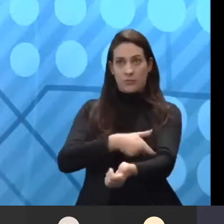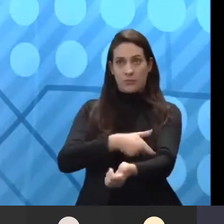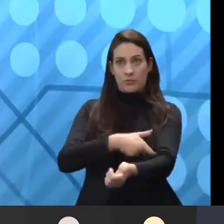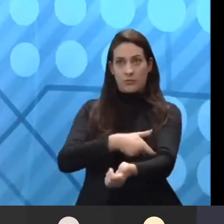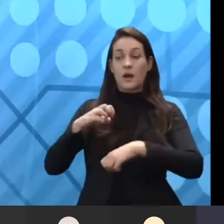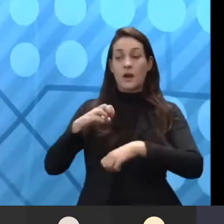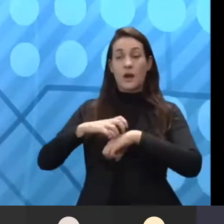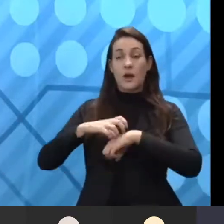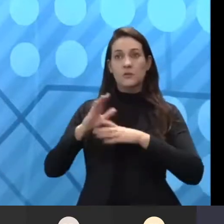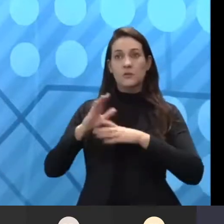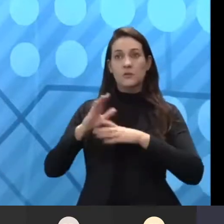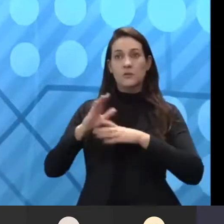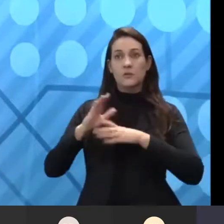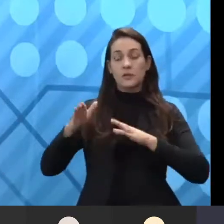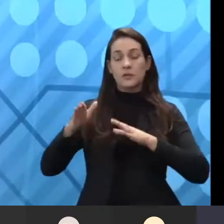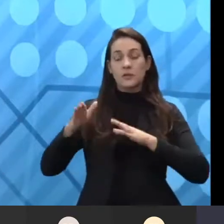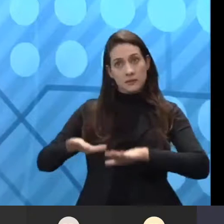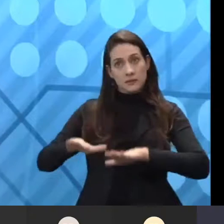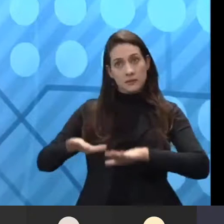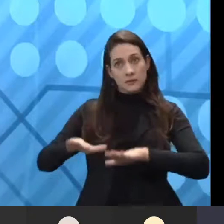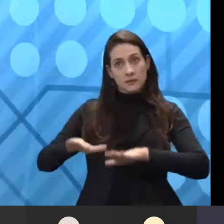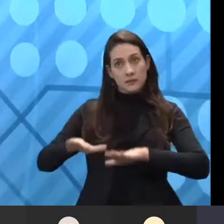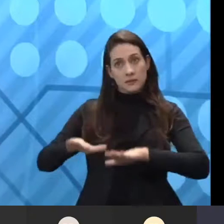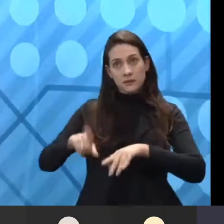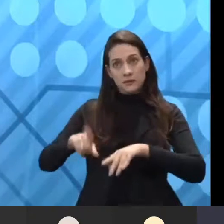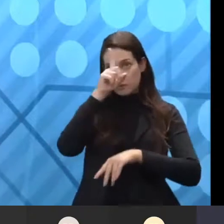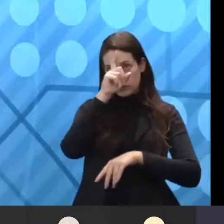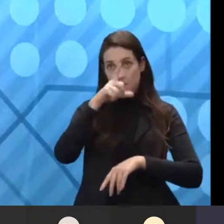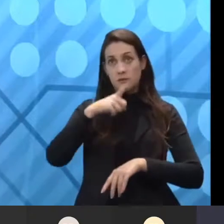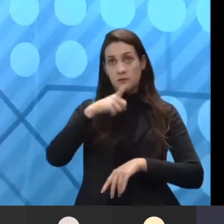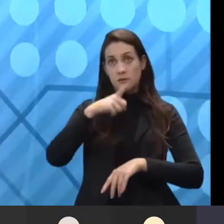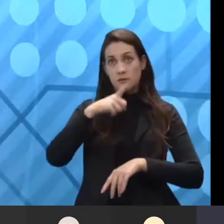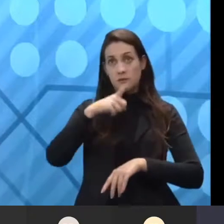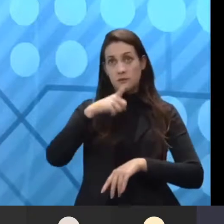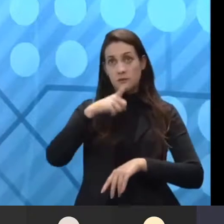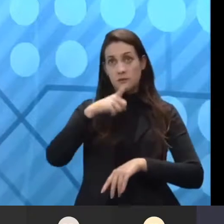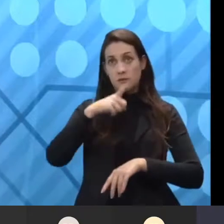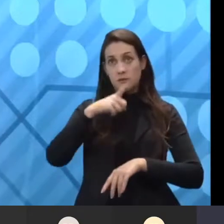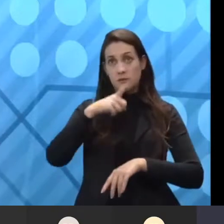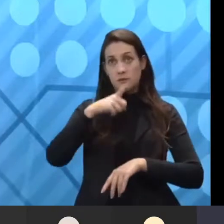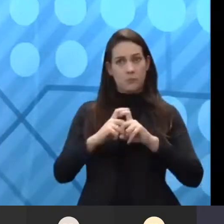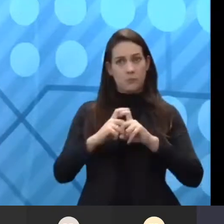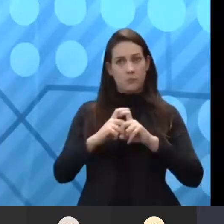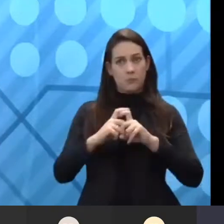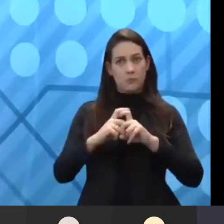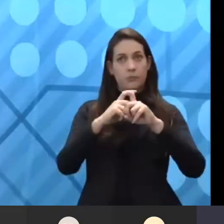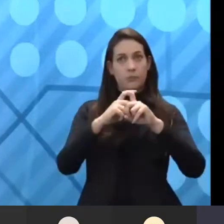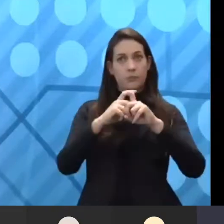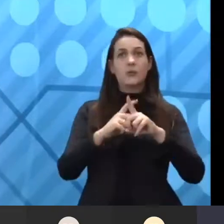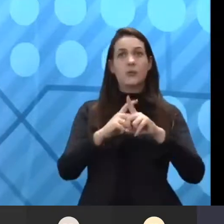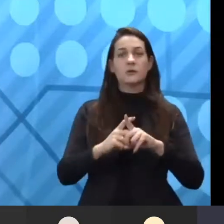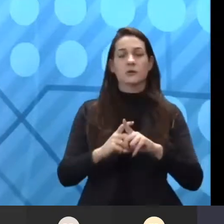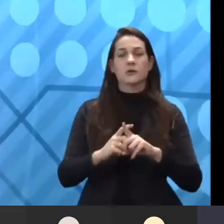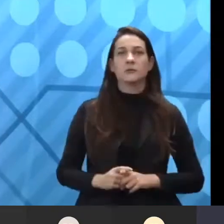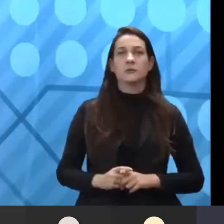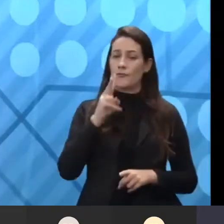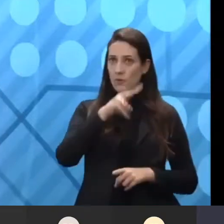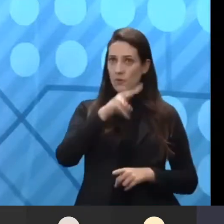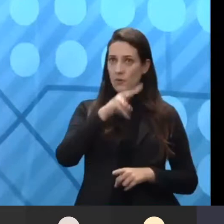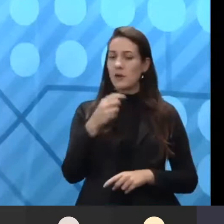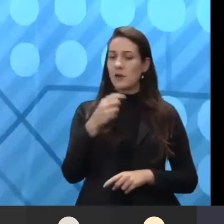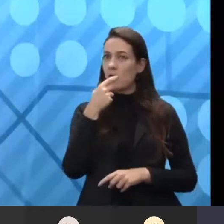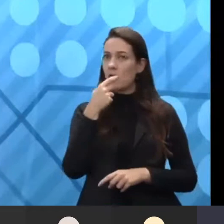estão sendo tratados dentro de um hospital, nós temos ainda as bactérias, e essas bactérias multiresistentes aos antibióticos.